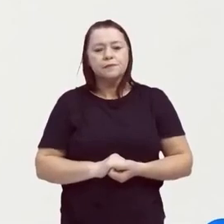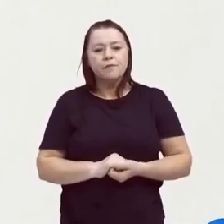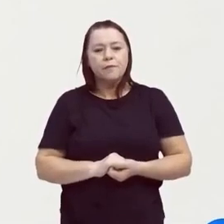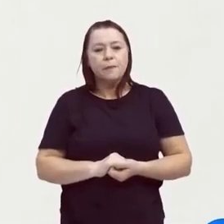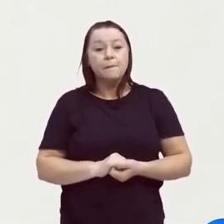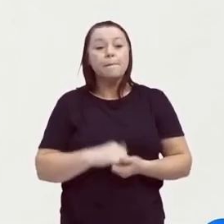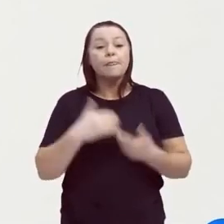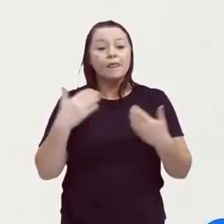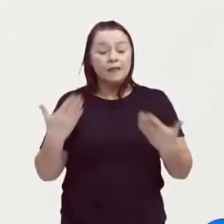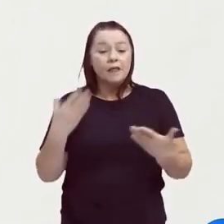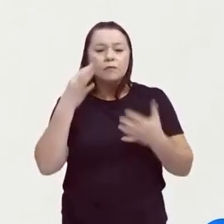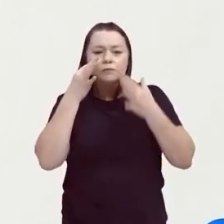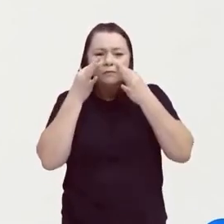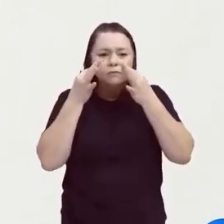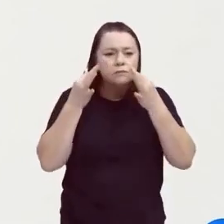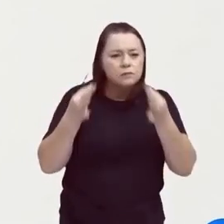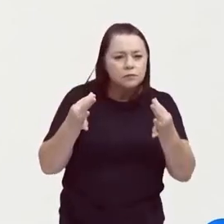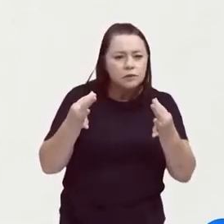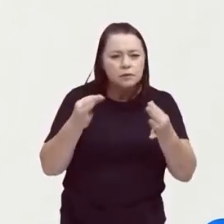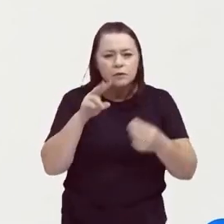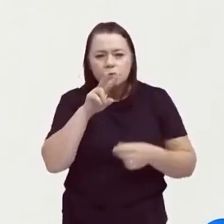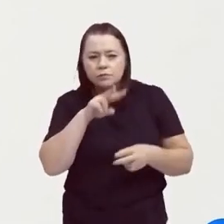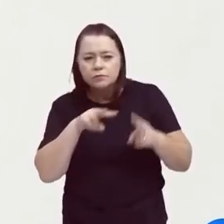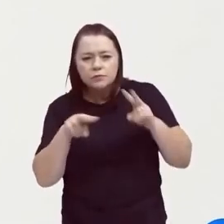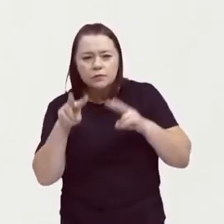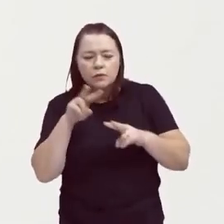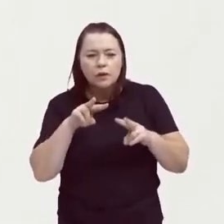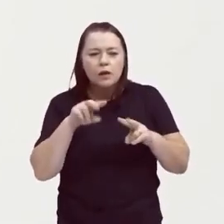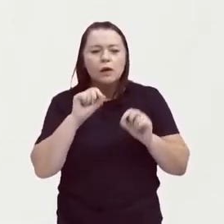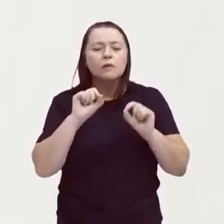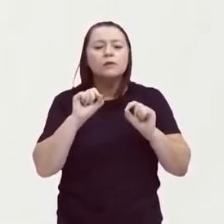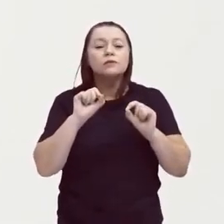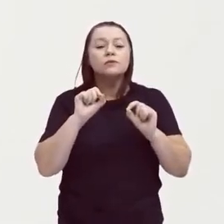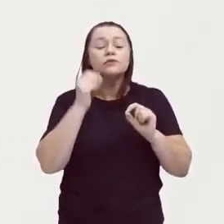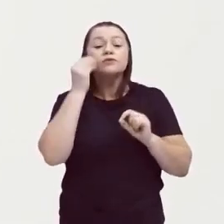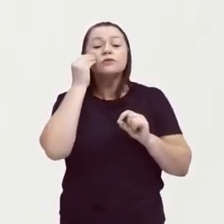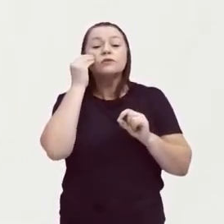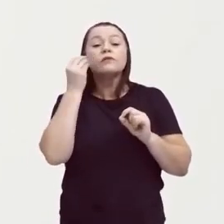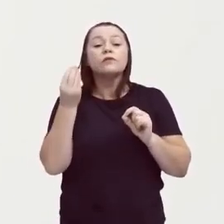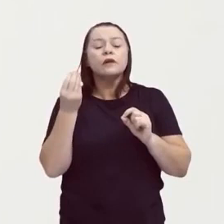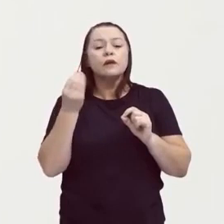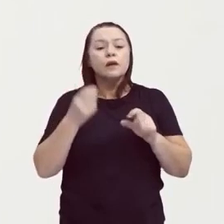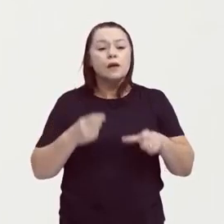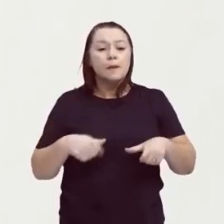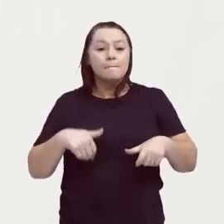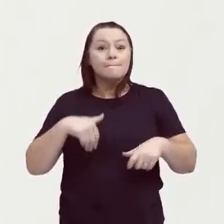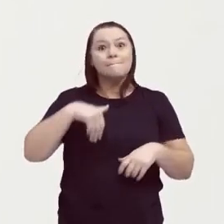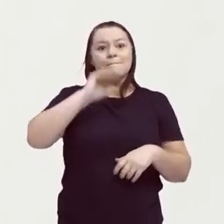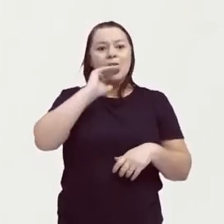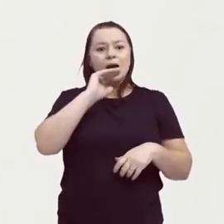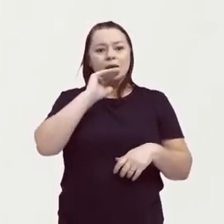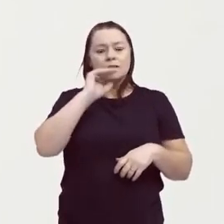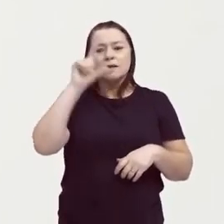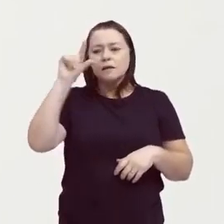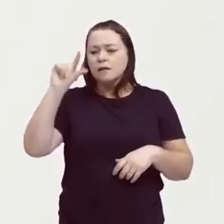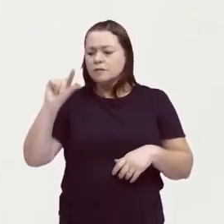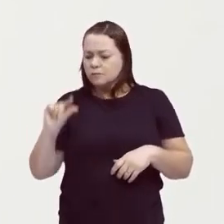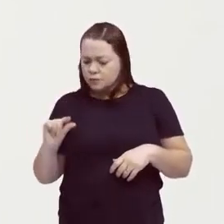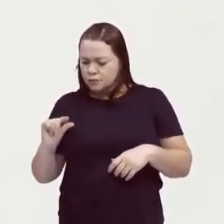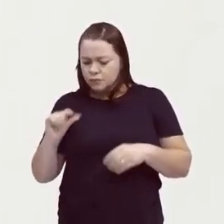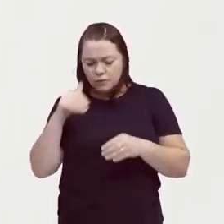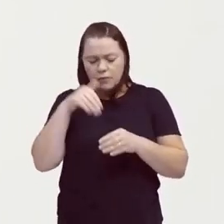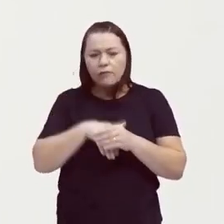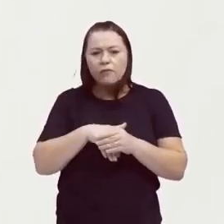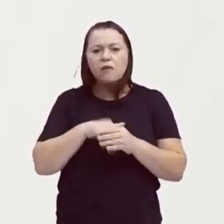Observe aí o seguinte, se nós olharmos o gráfico mais uma vez, olha aí, ó, quem foi que obteve a menor quantidade de votos? Então eu